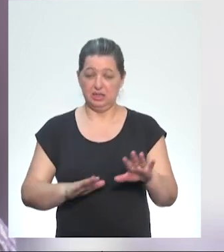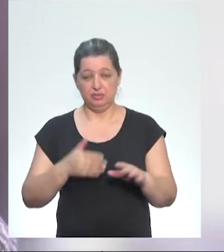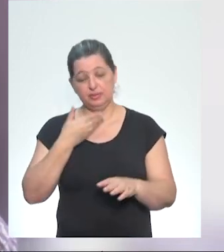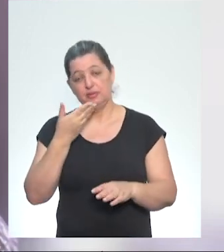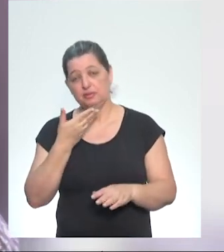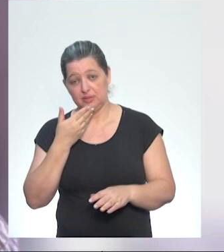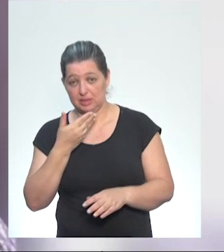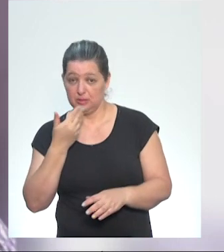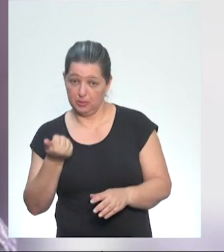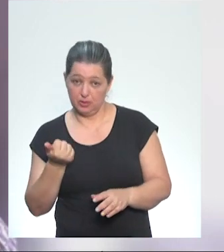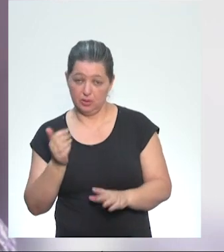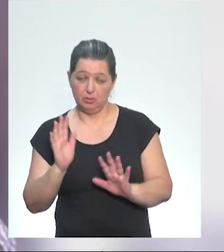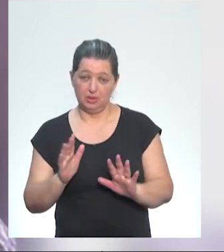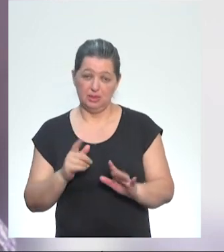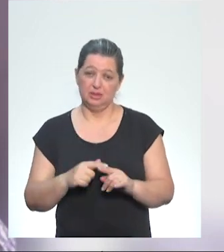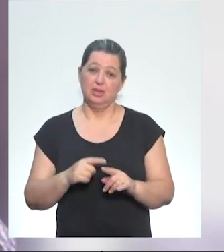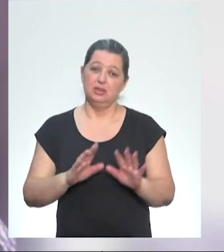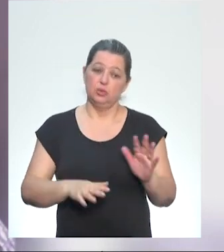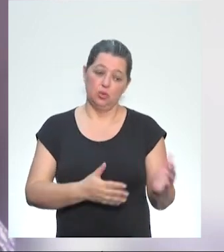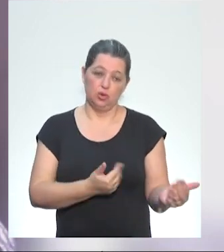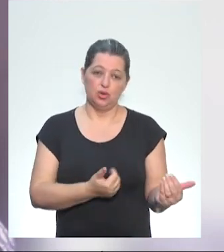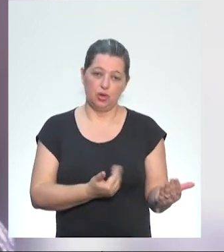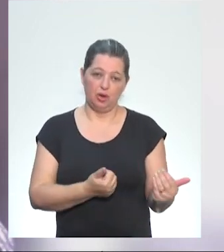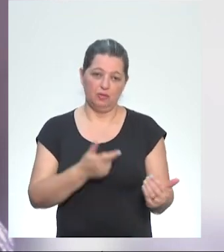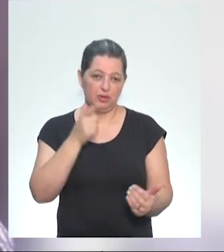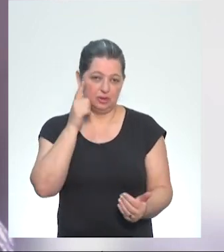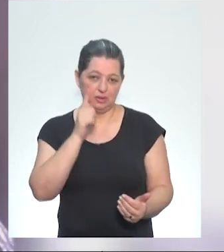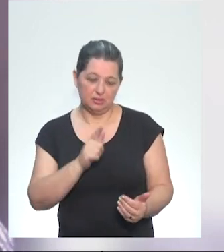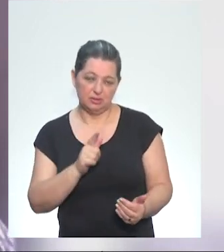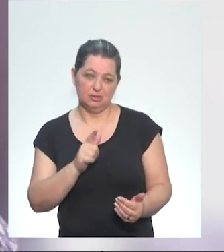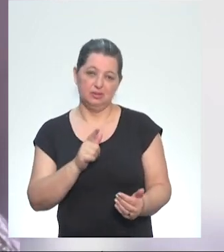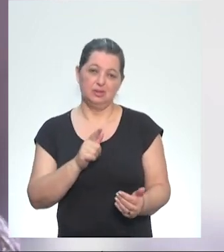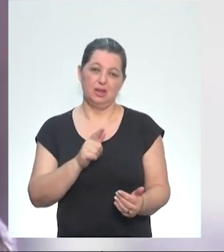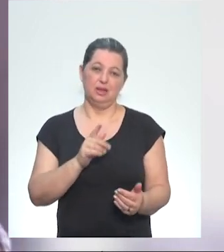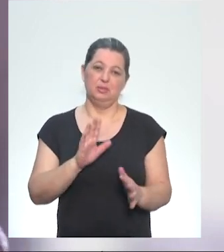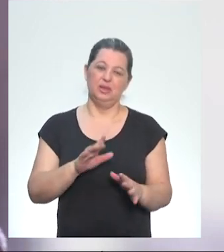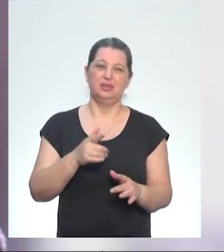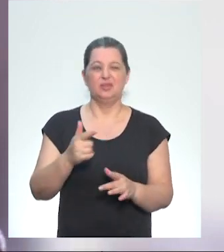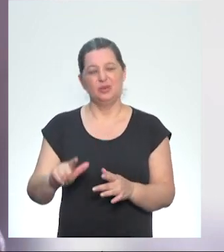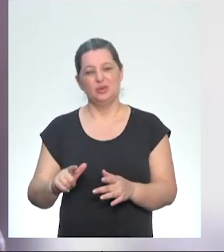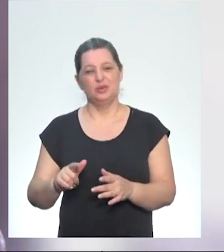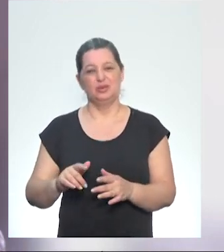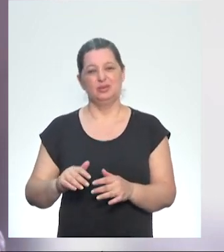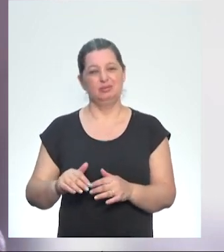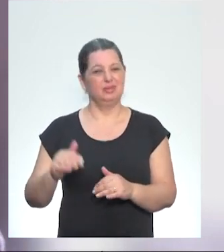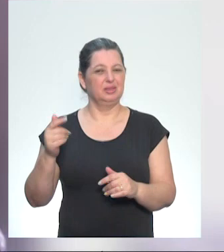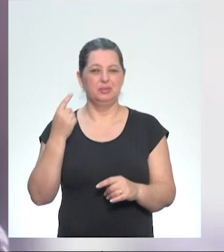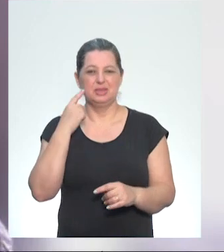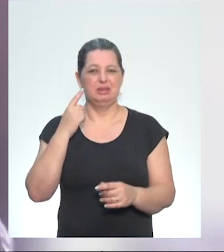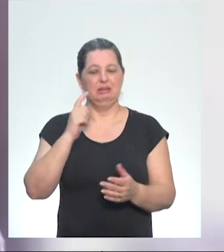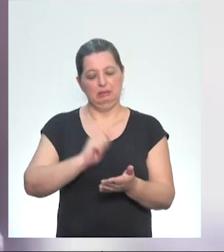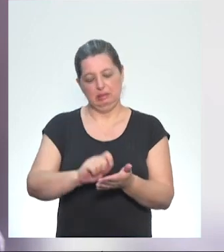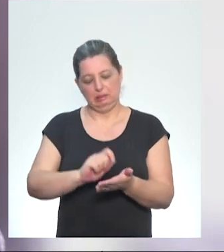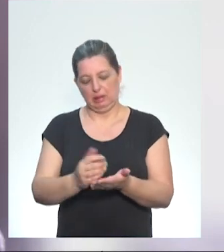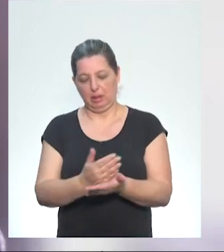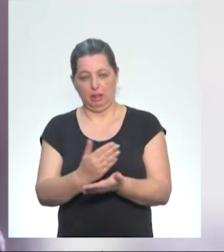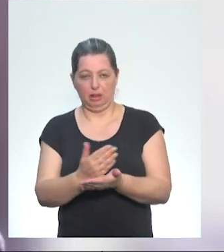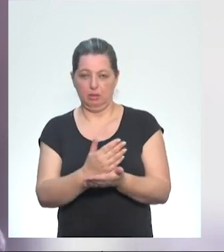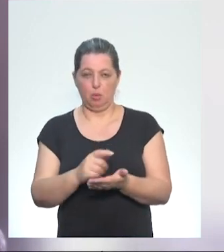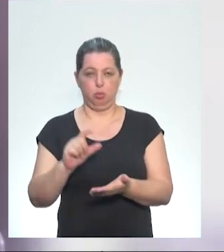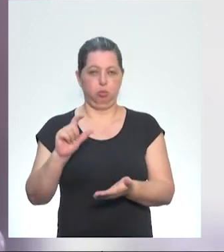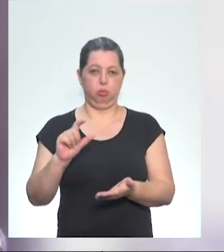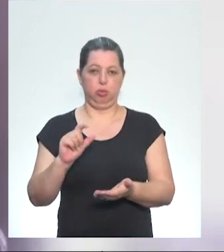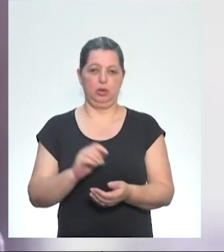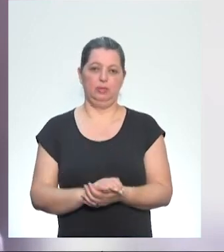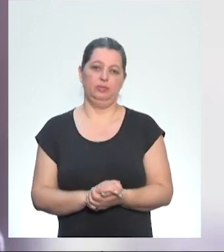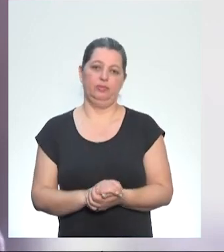fácil. E talvez os mais novinhos achem assim não tão interessante pegar um livro cheio de escrita. E aí se fosse pensar em